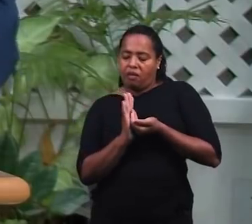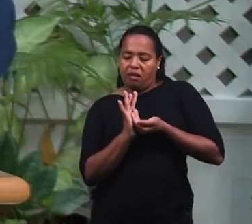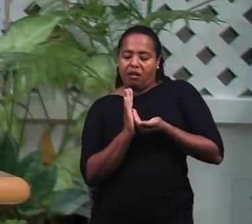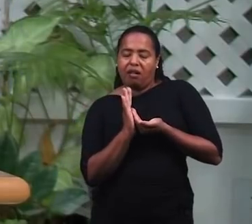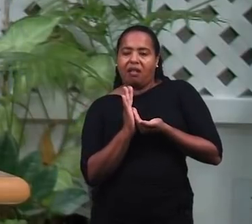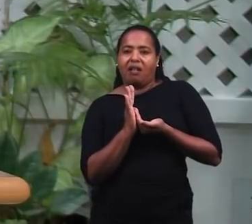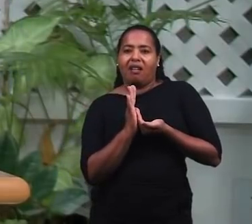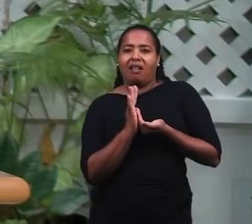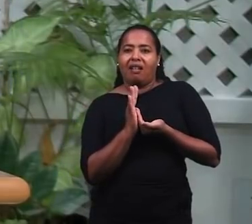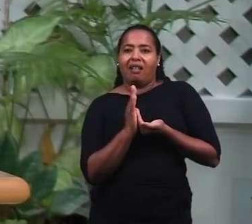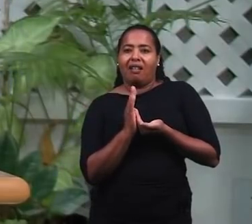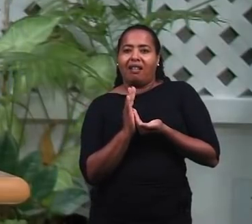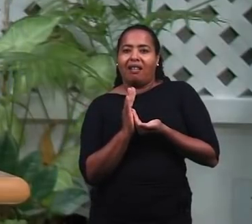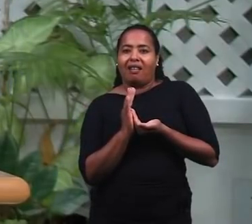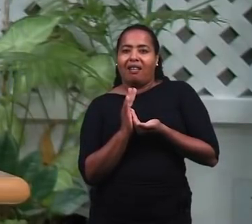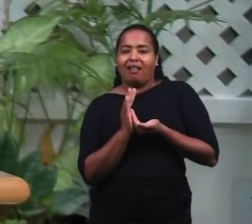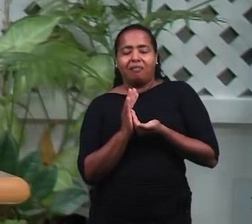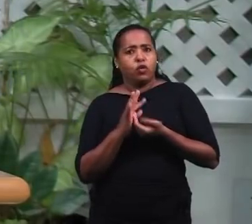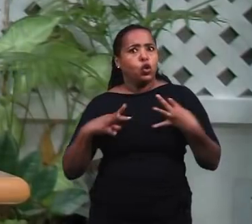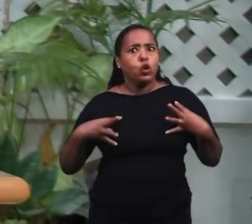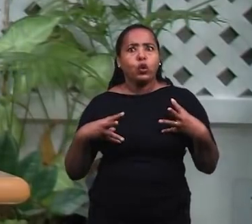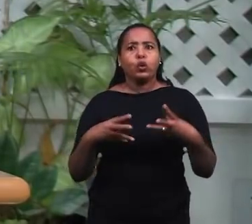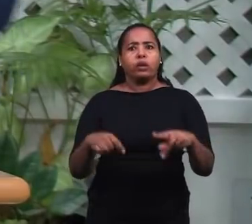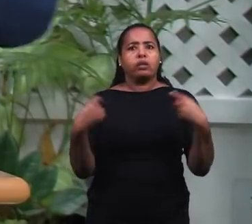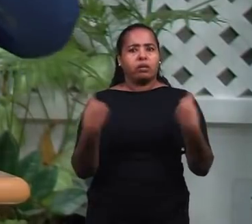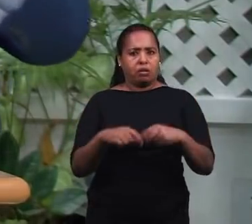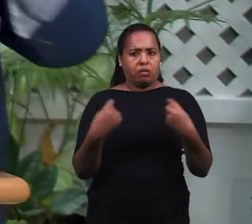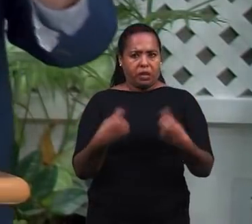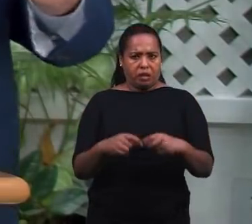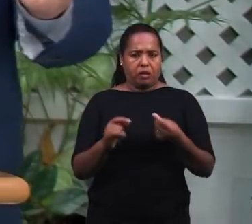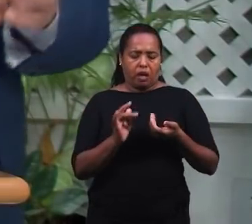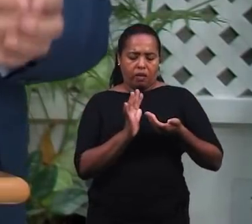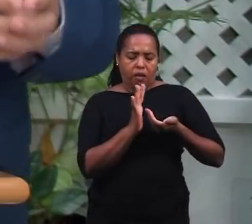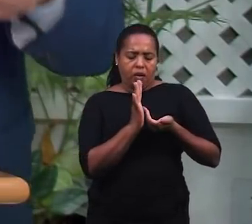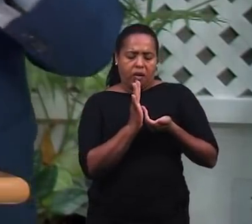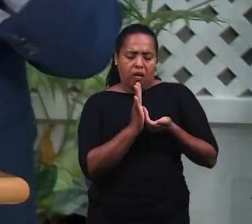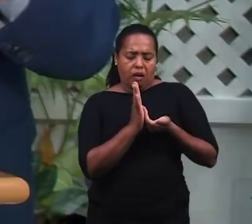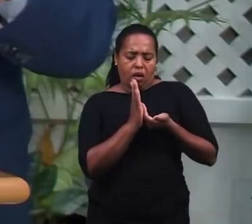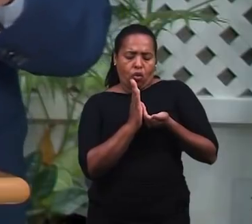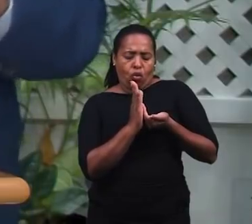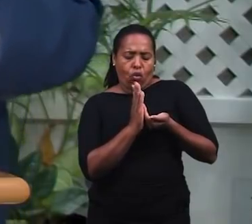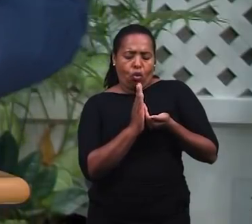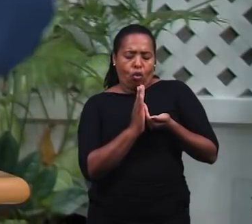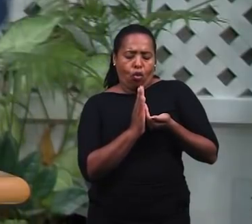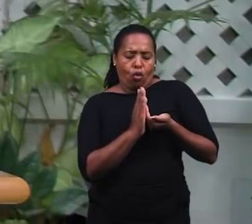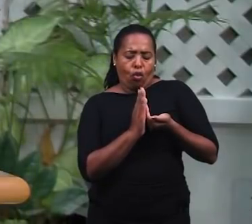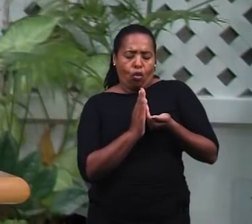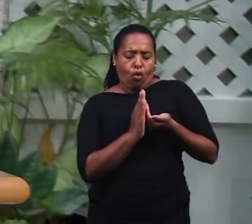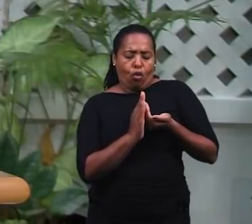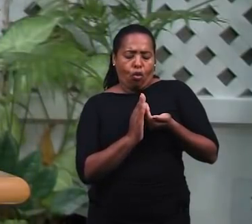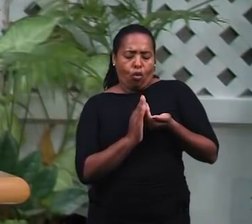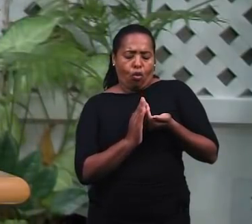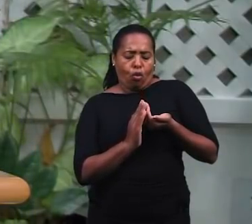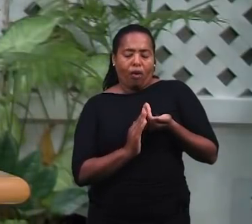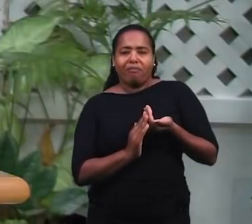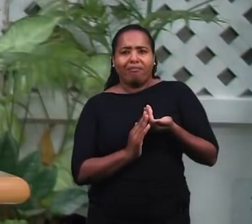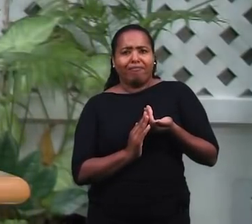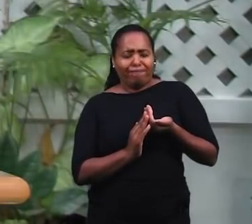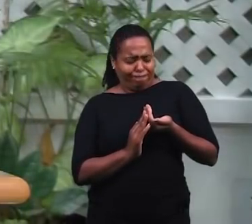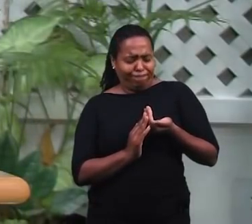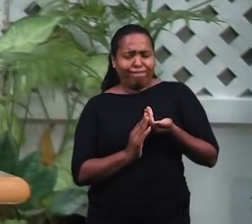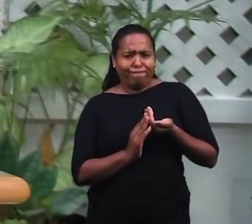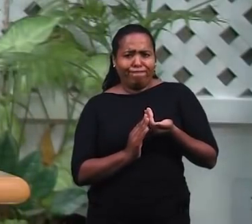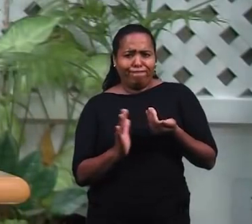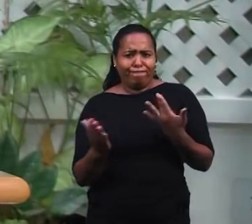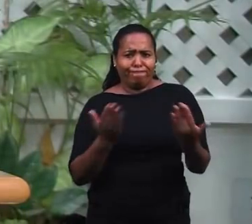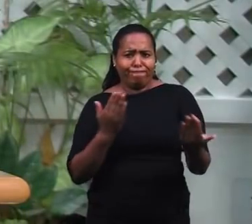acesa. Todas tinham que ter sua candeia. O que não podia ter era candeia oca. Há pessoas que só têm